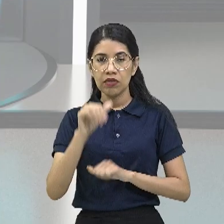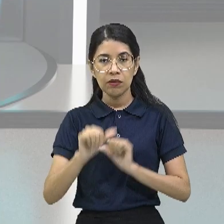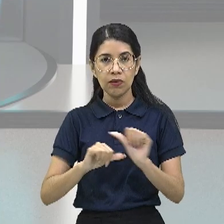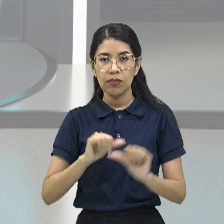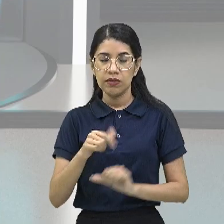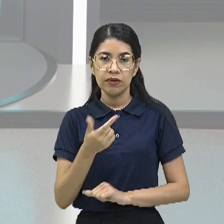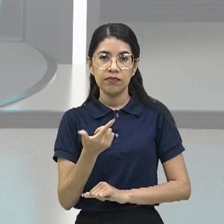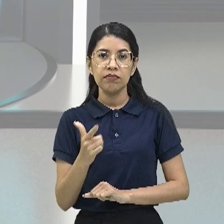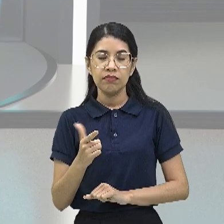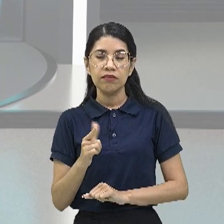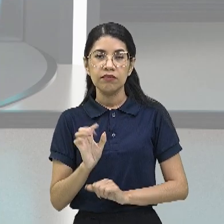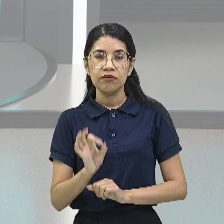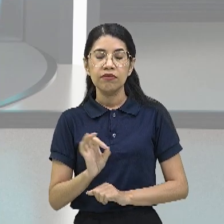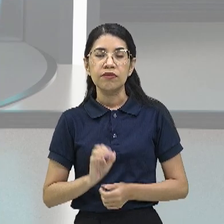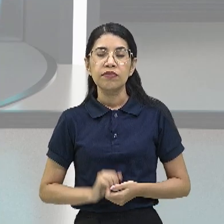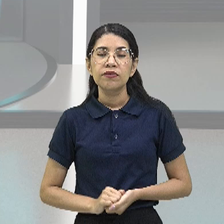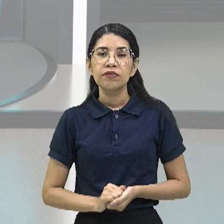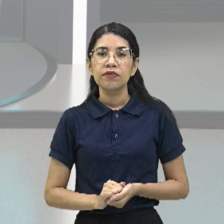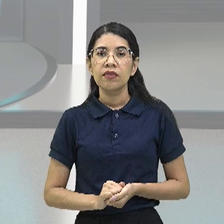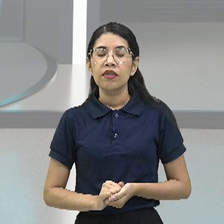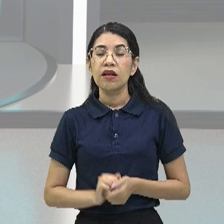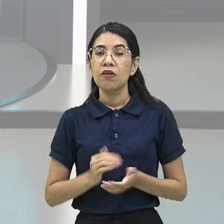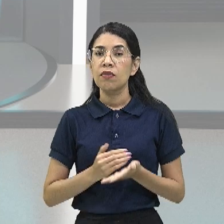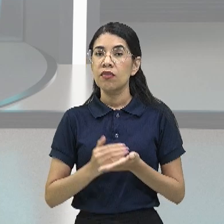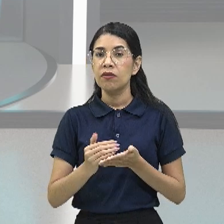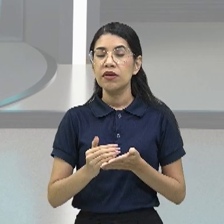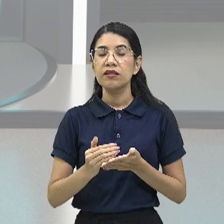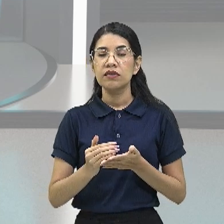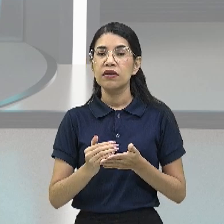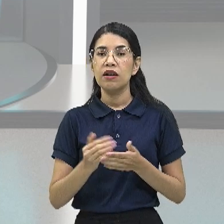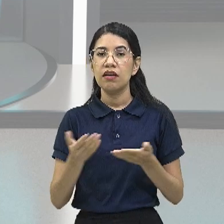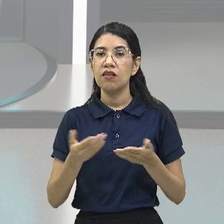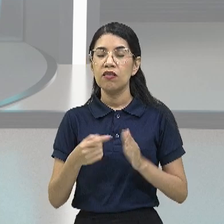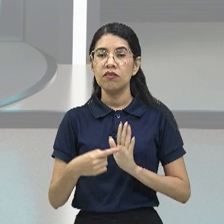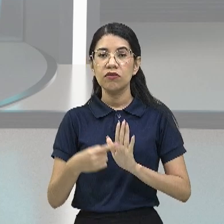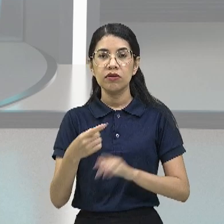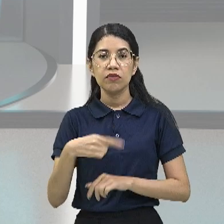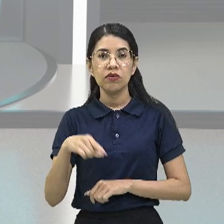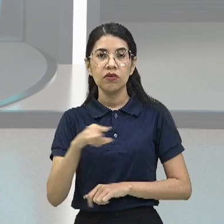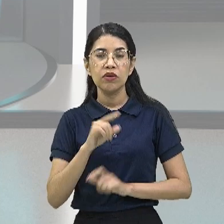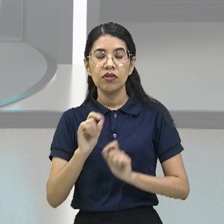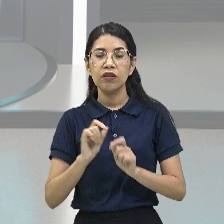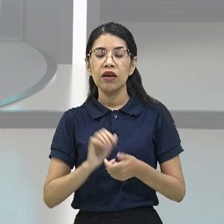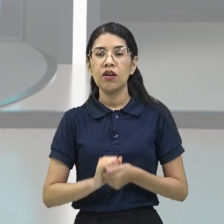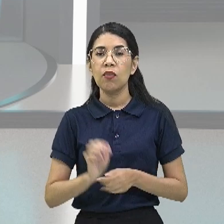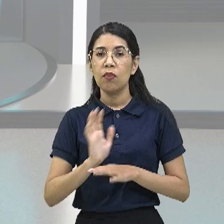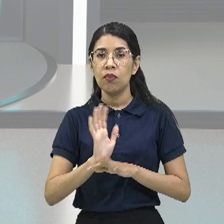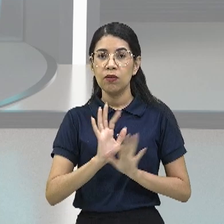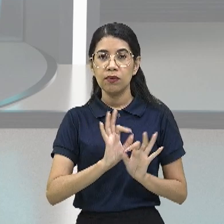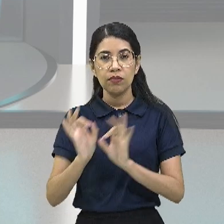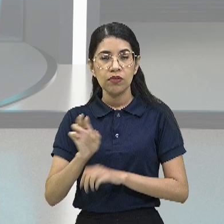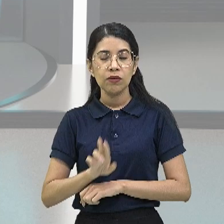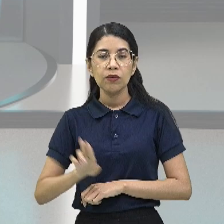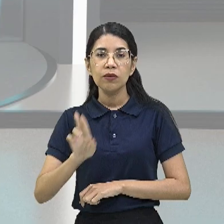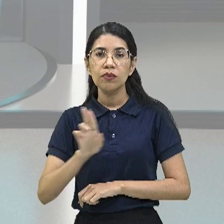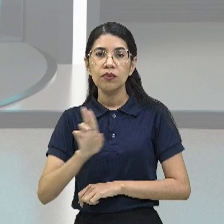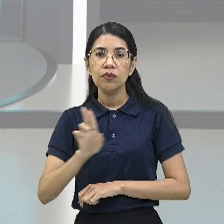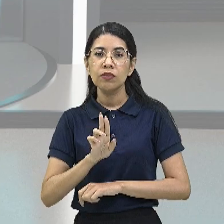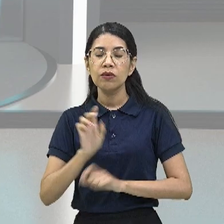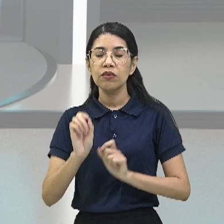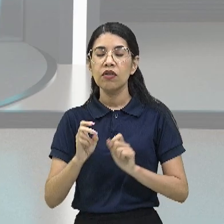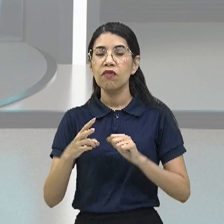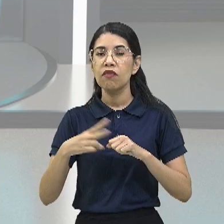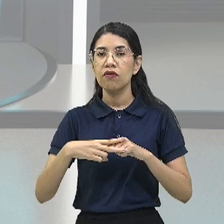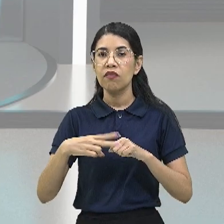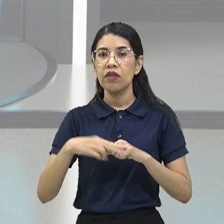modificação nenhuma, certo? E para iniciar, eu vou mostrar para vocês aqui uma animação utilizando o uso